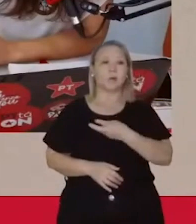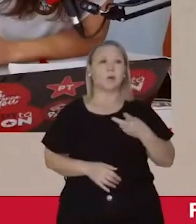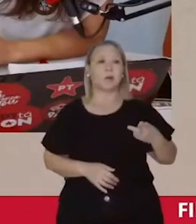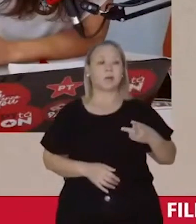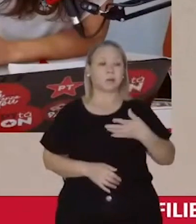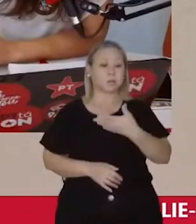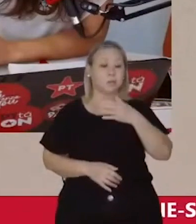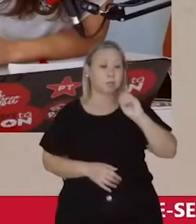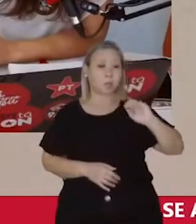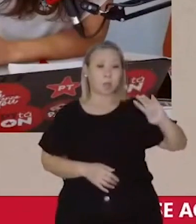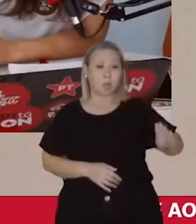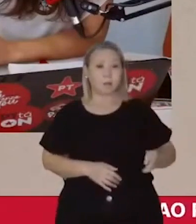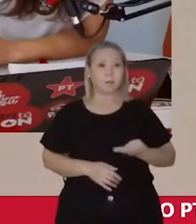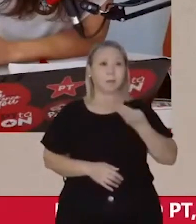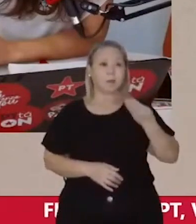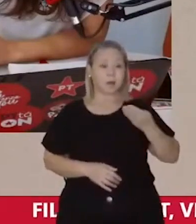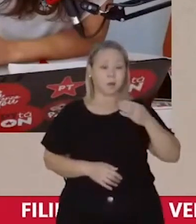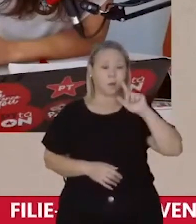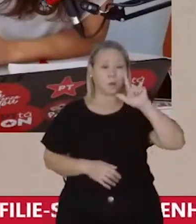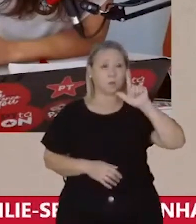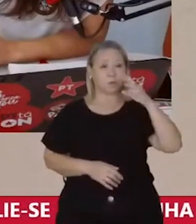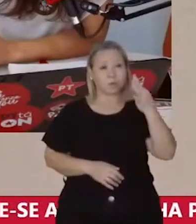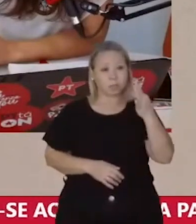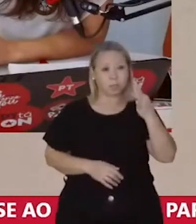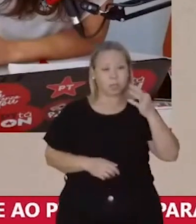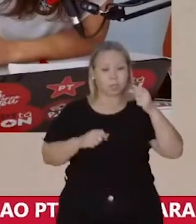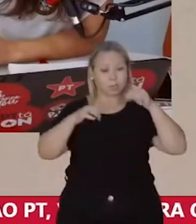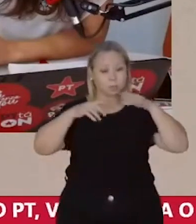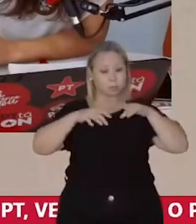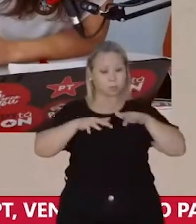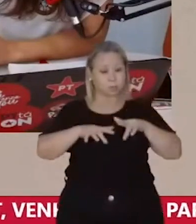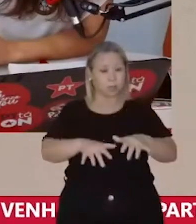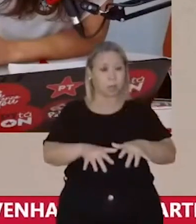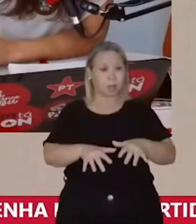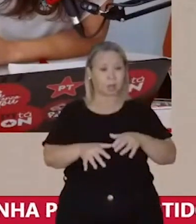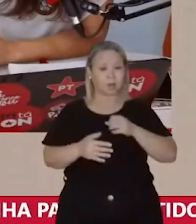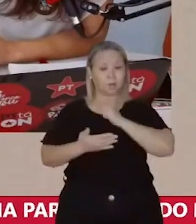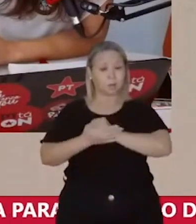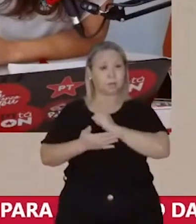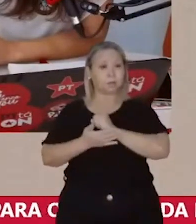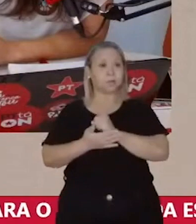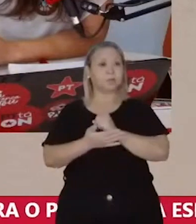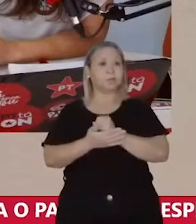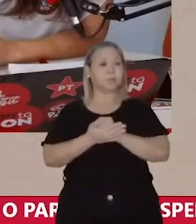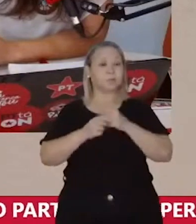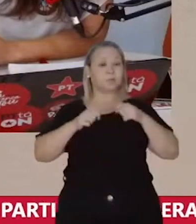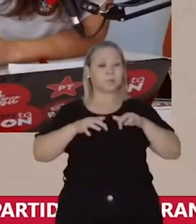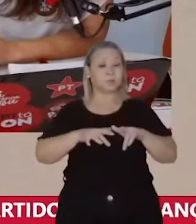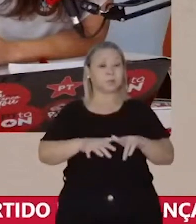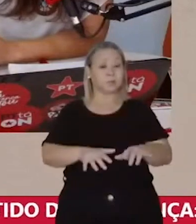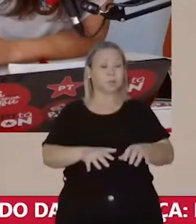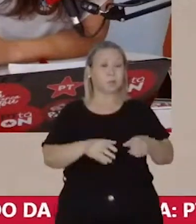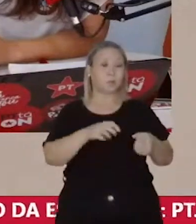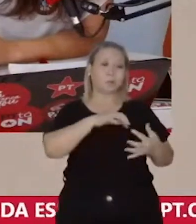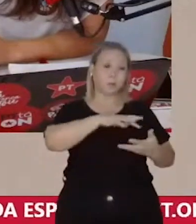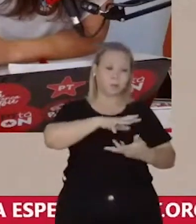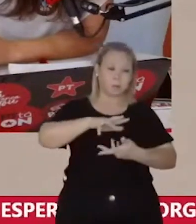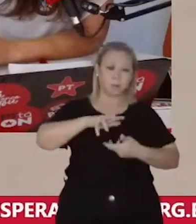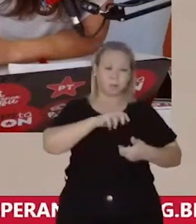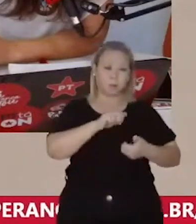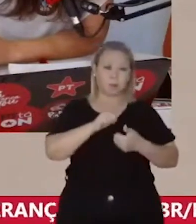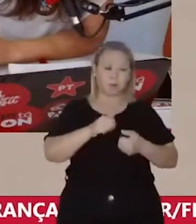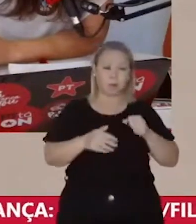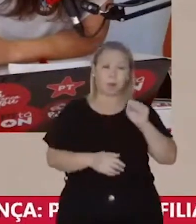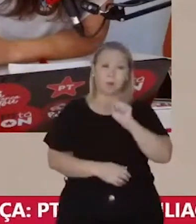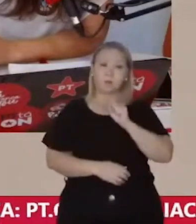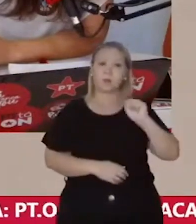bilhões de litros de água que é bombeada pelas plantas para a atmosfera por segundo. Né? É chamada